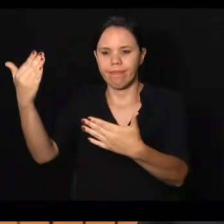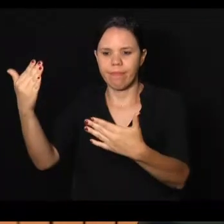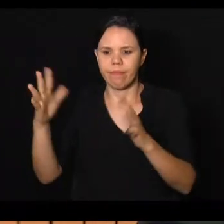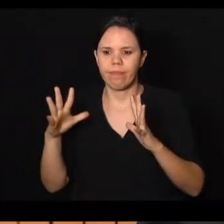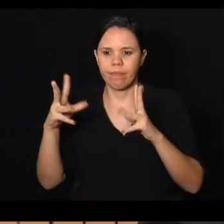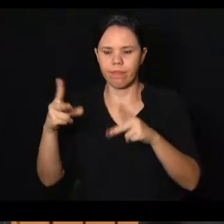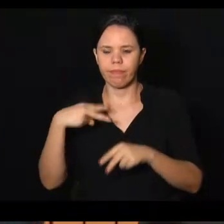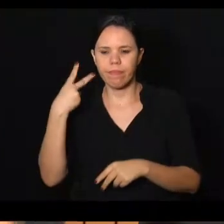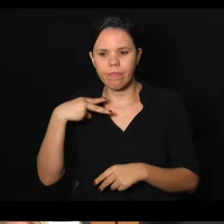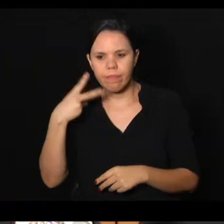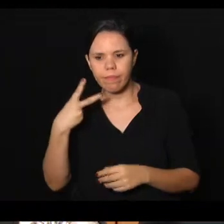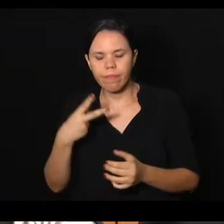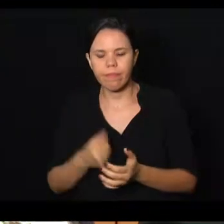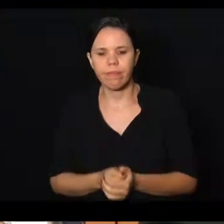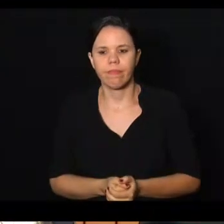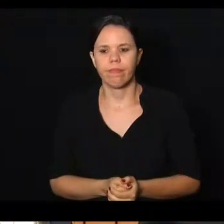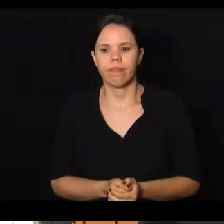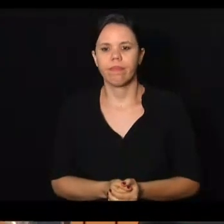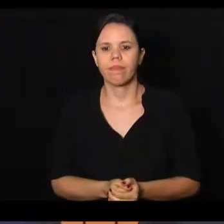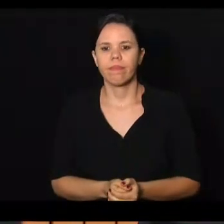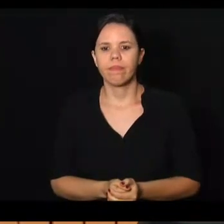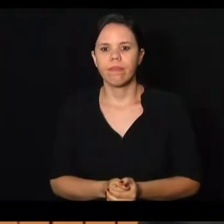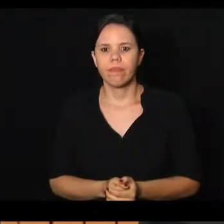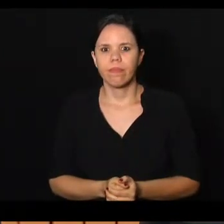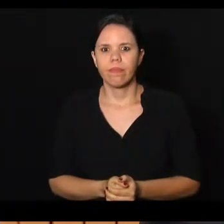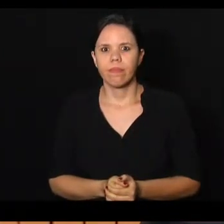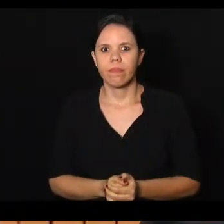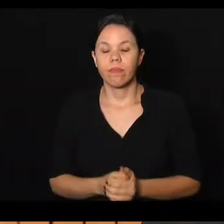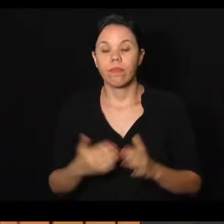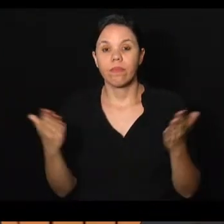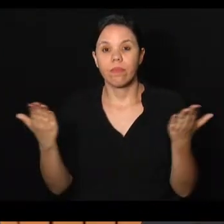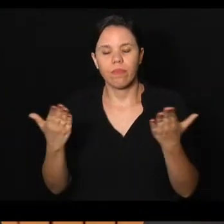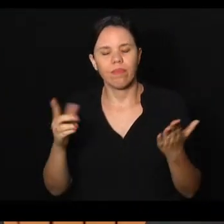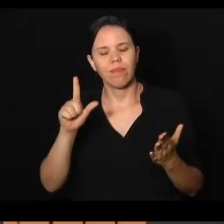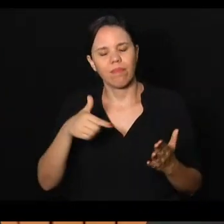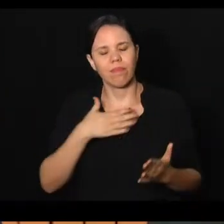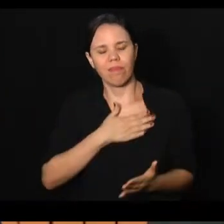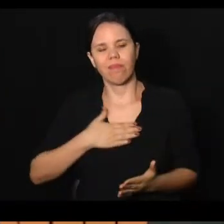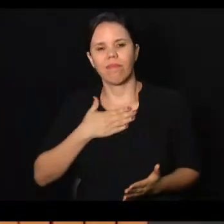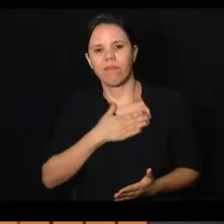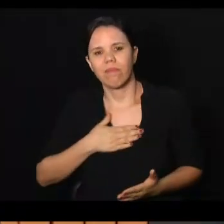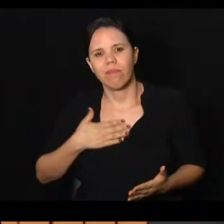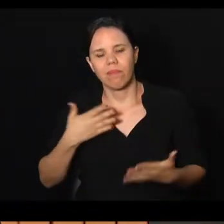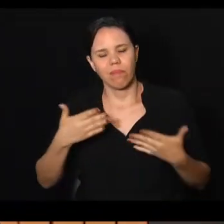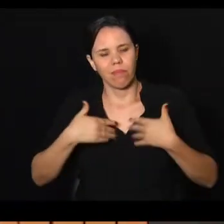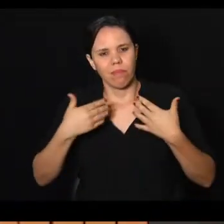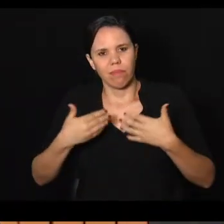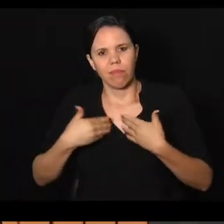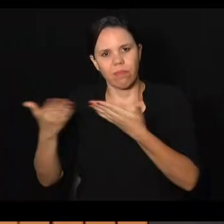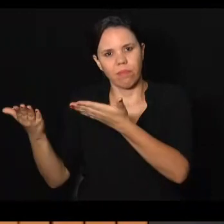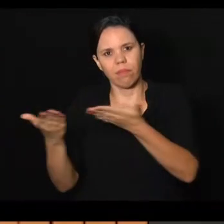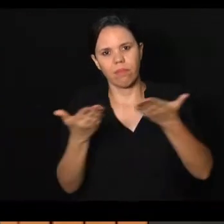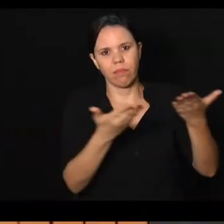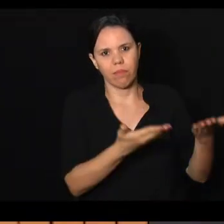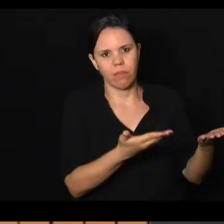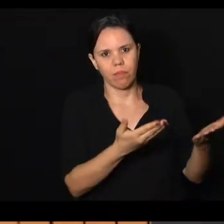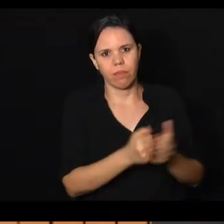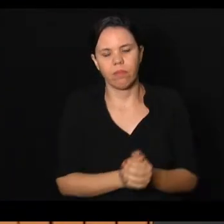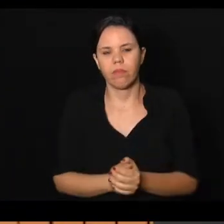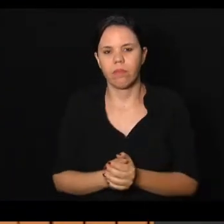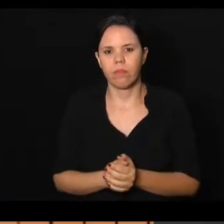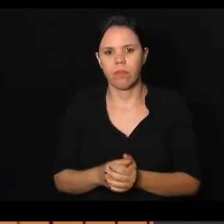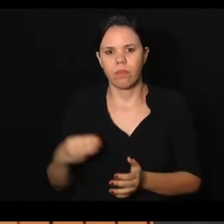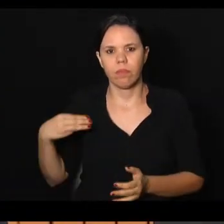esses vereadores e hoje é com muita alegria que nós queremos aqui apresentar